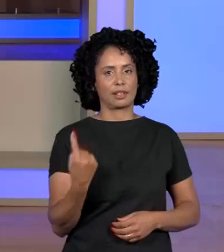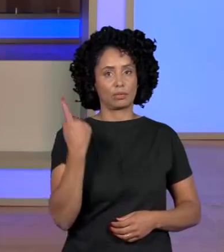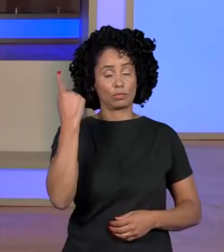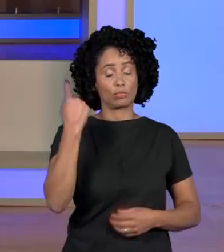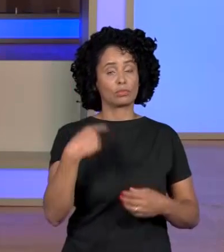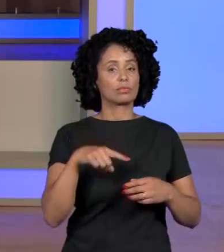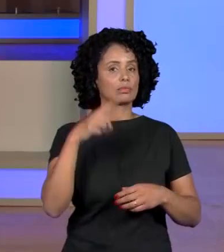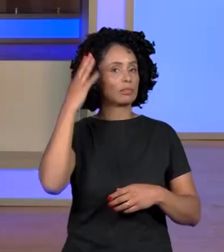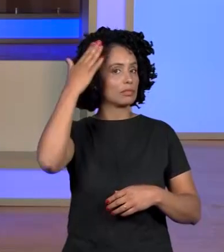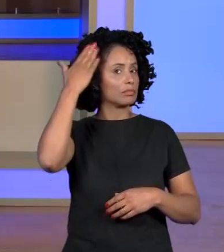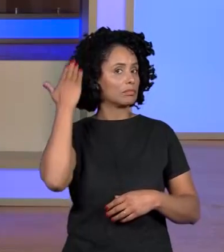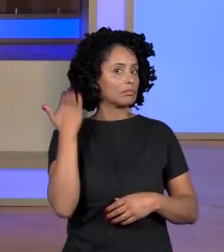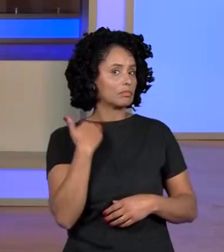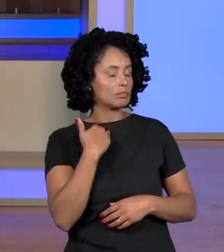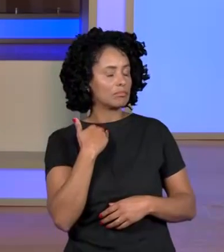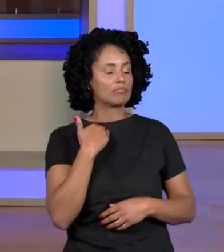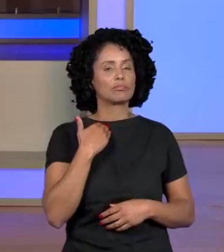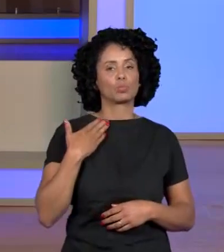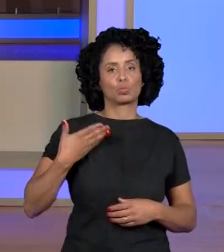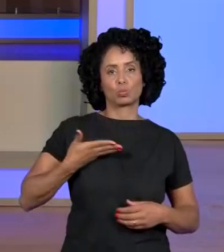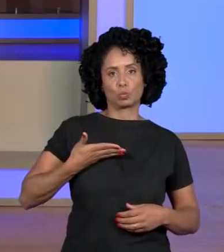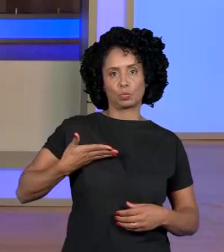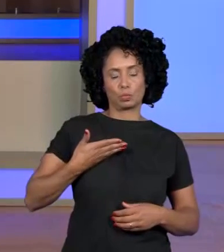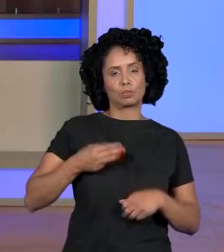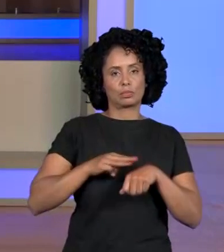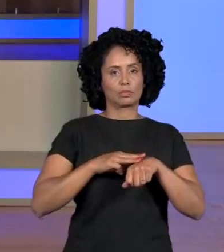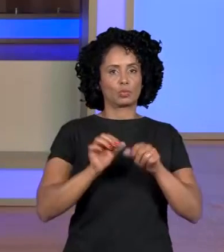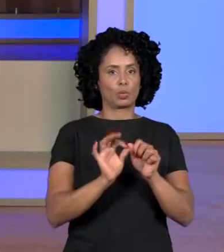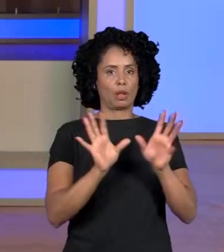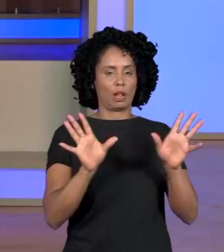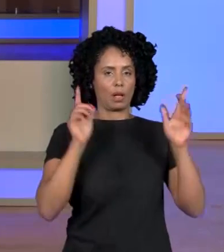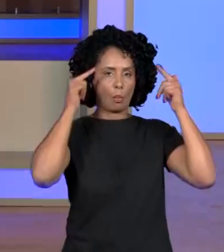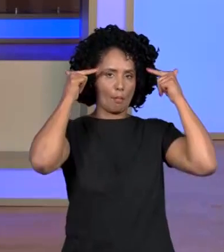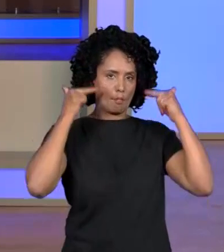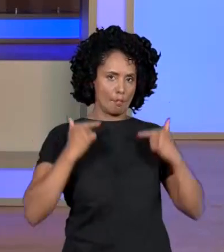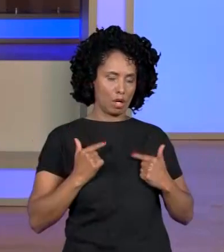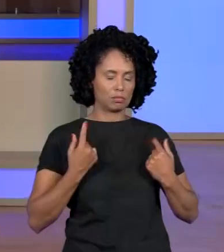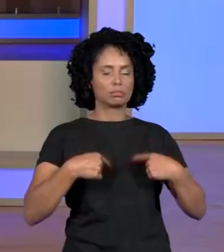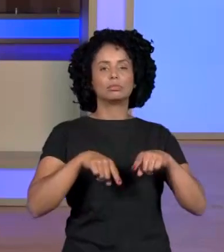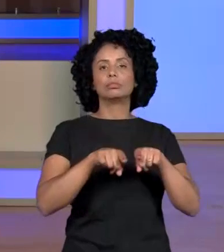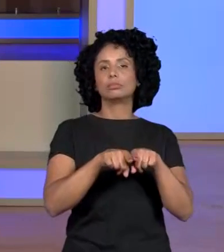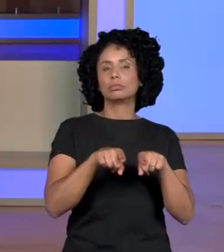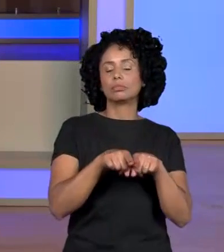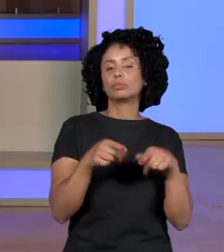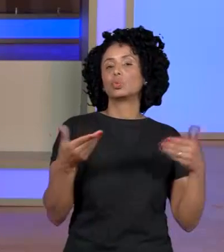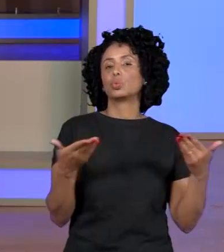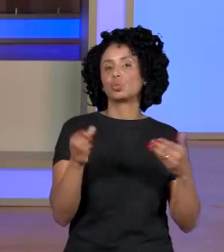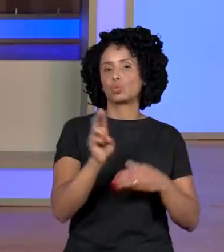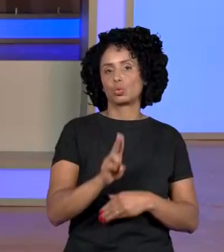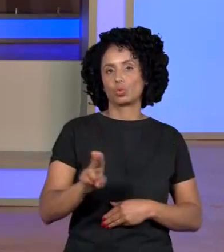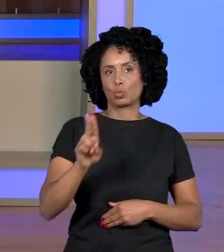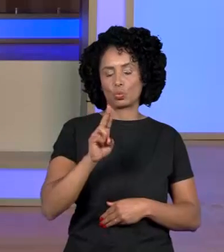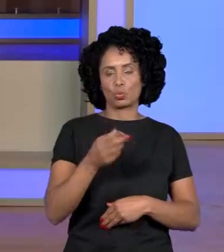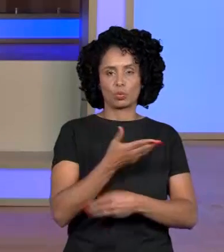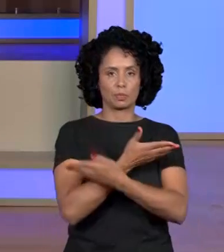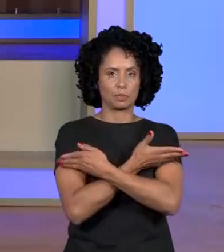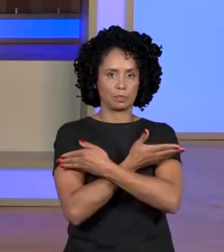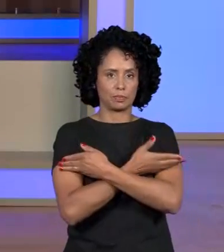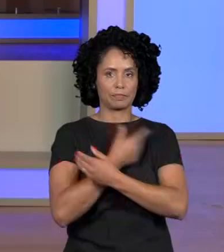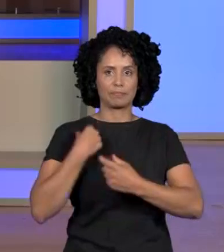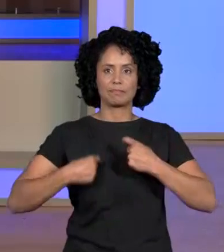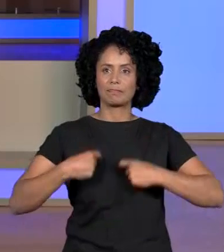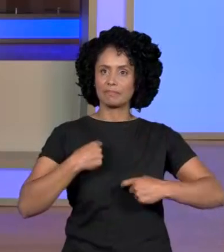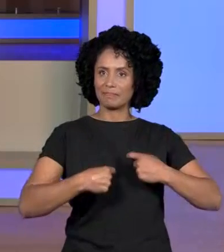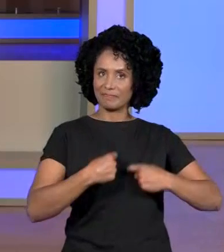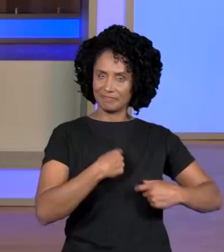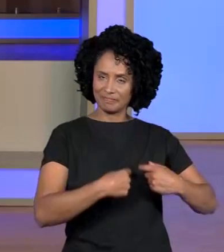cabelos são castanhos, compridos e lisos. Hoje eu estou usando uma camiseta listrada,